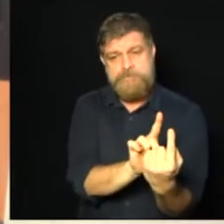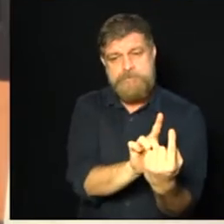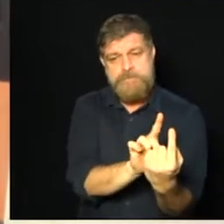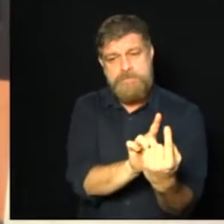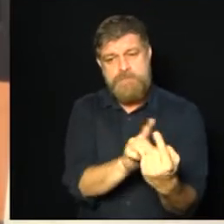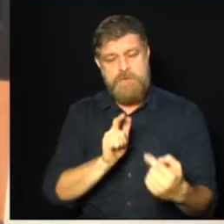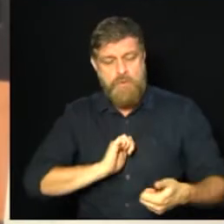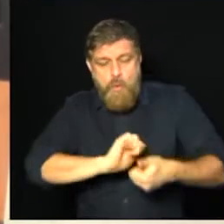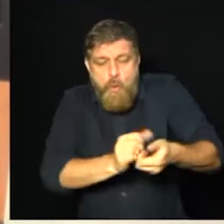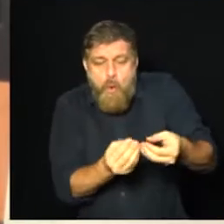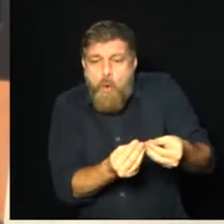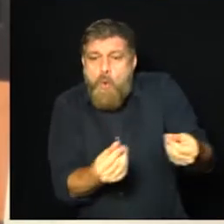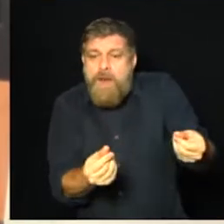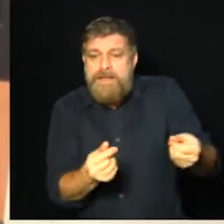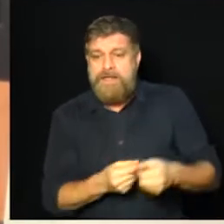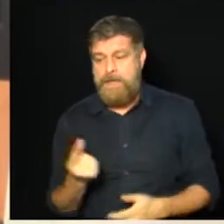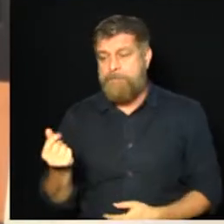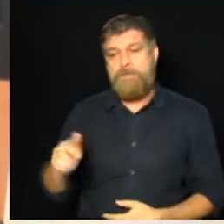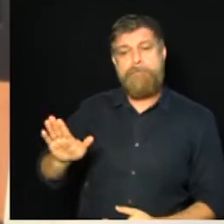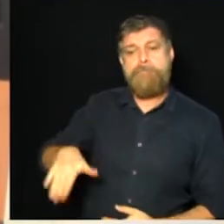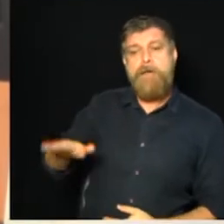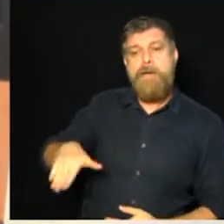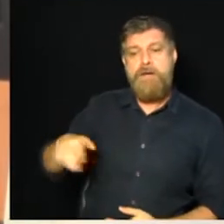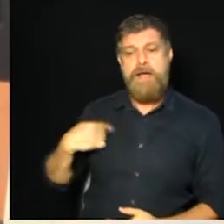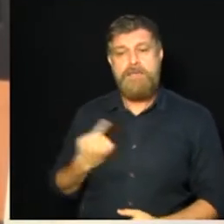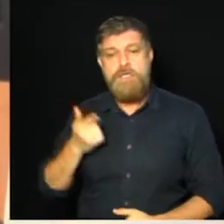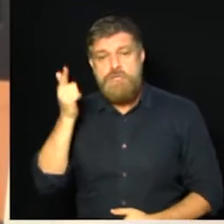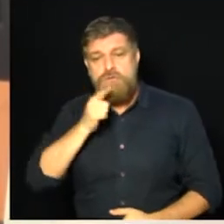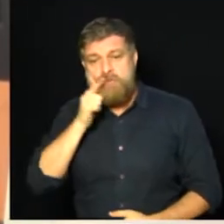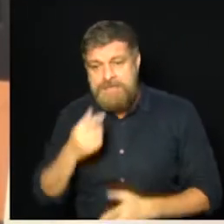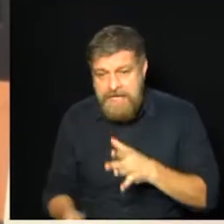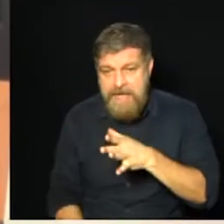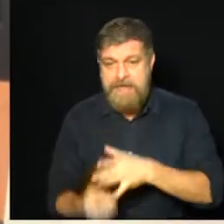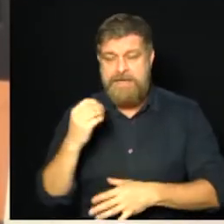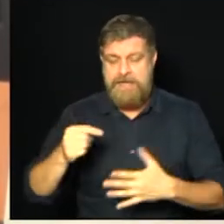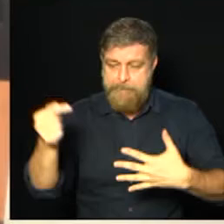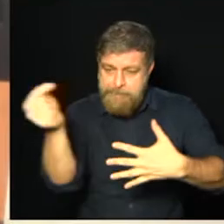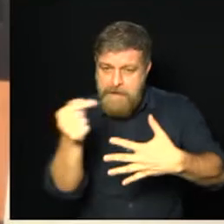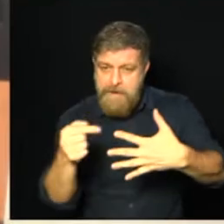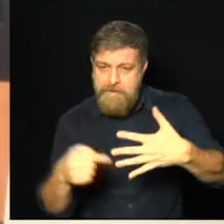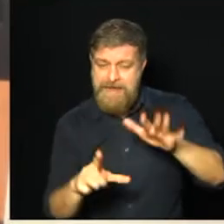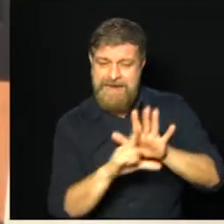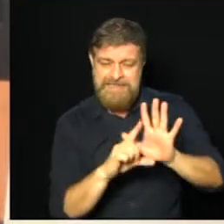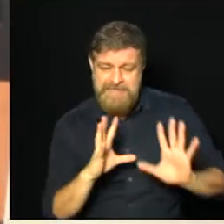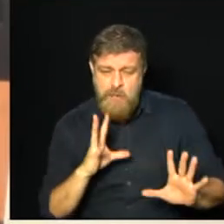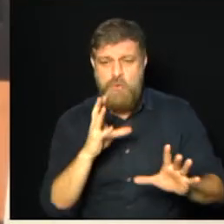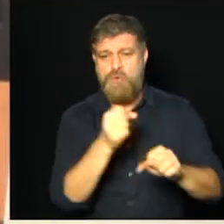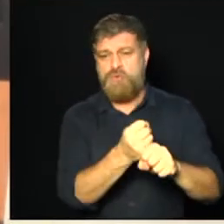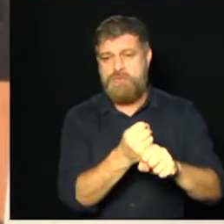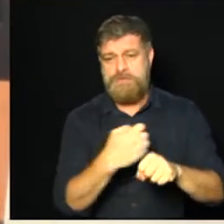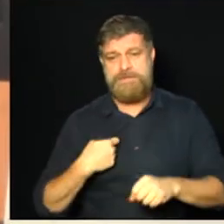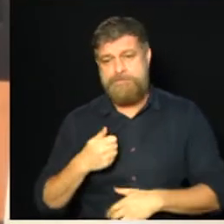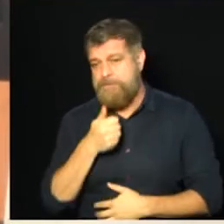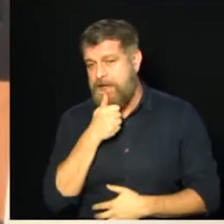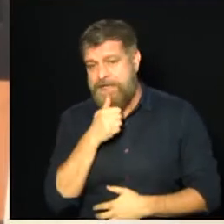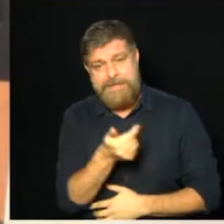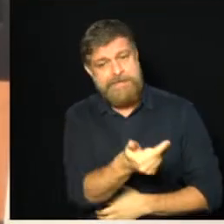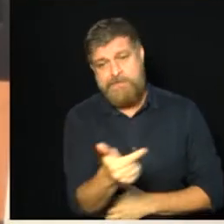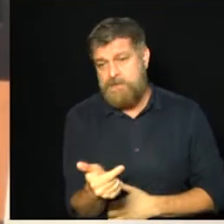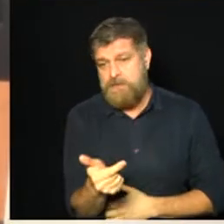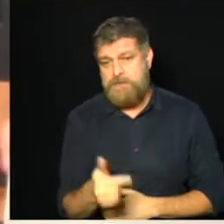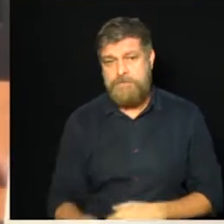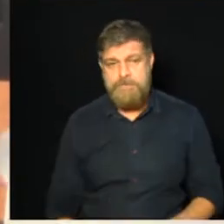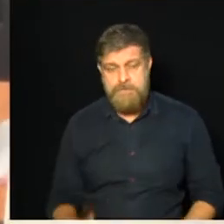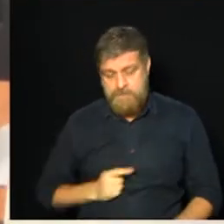com qualidade e com o menor custo possível, até que a gente consiga implementar todas as legislações acessórias que a gente ainda não tem. Então,